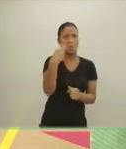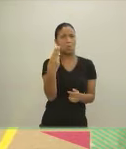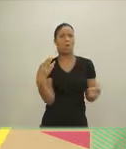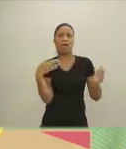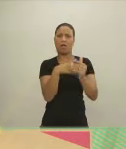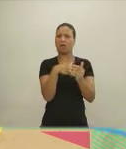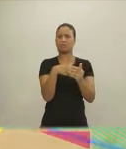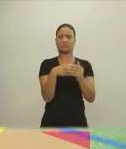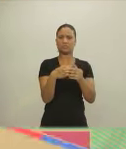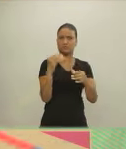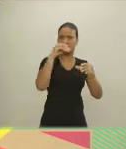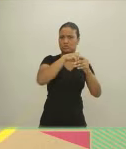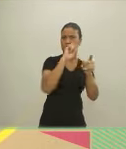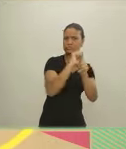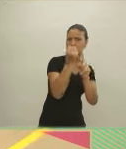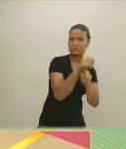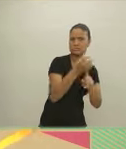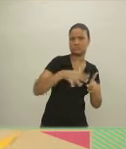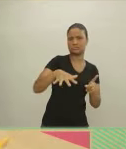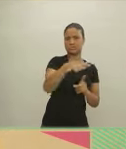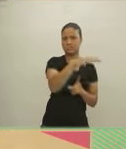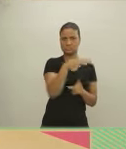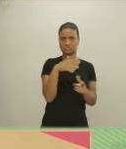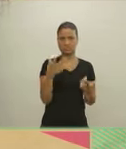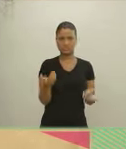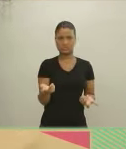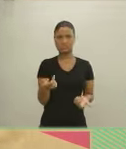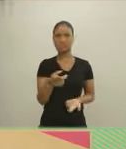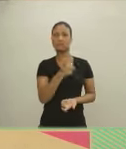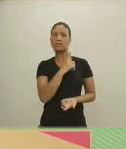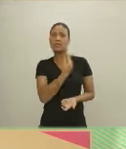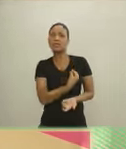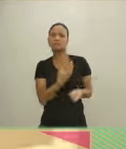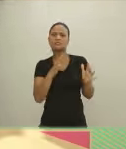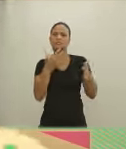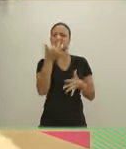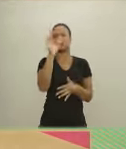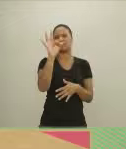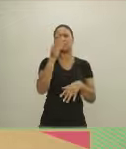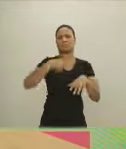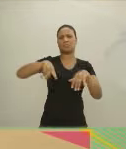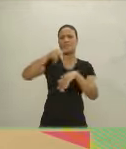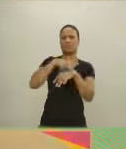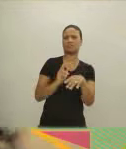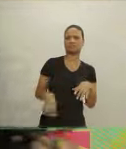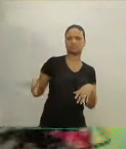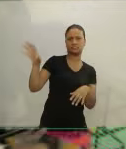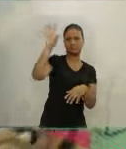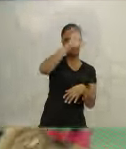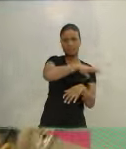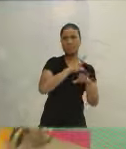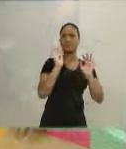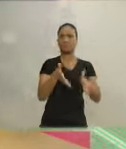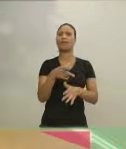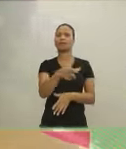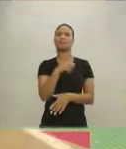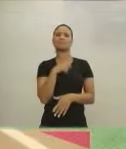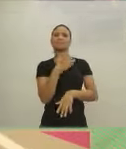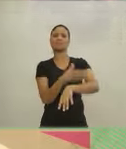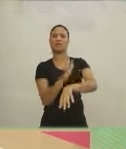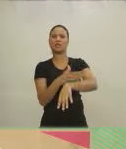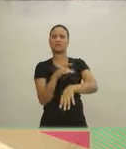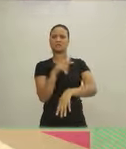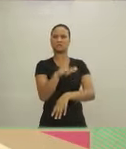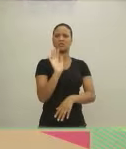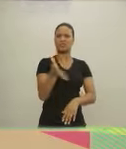socializar e pela constatação que existiam e mais de 10 países